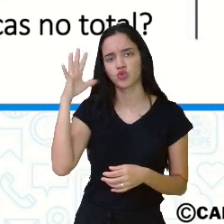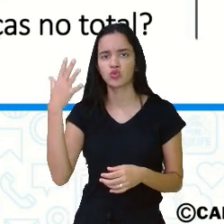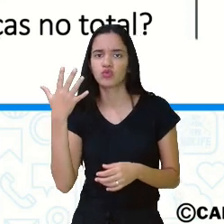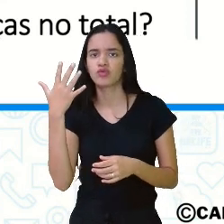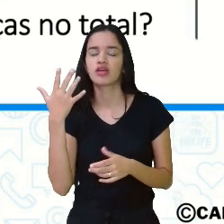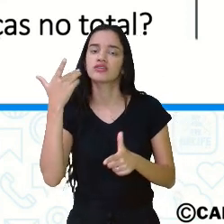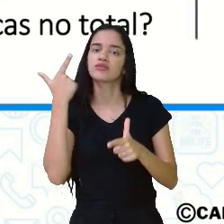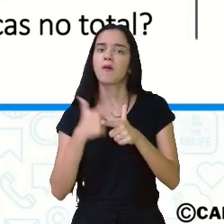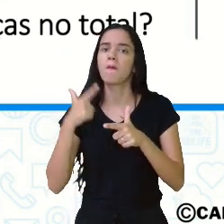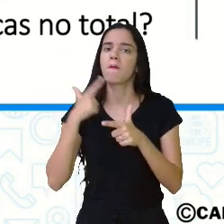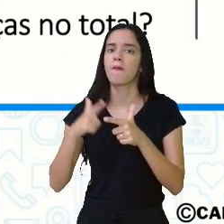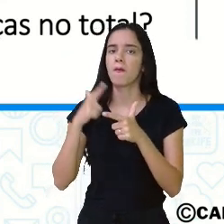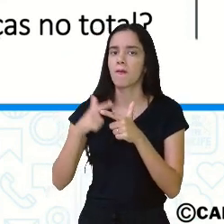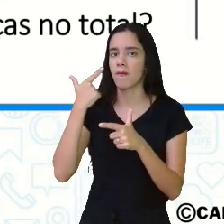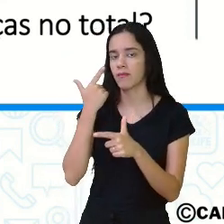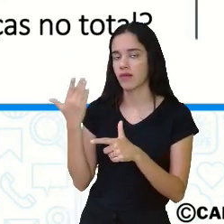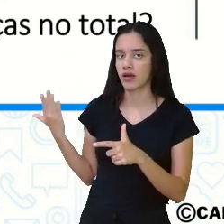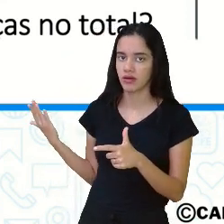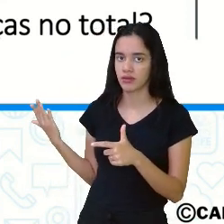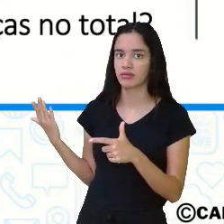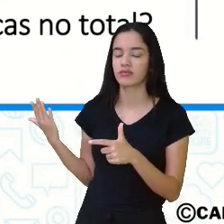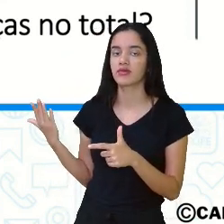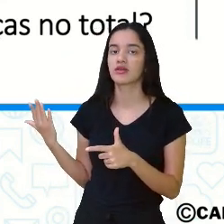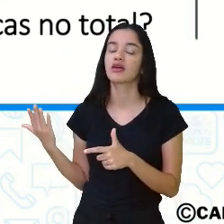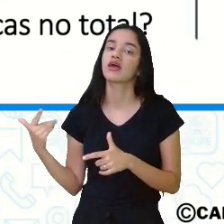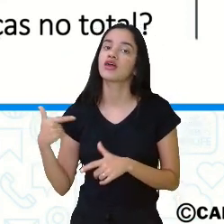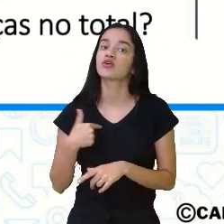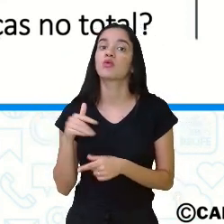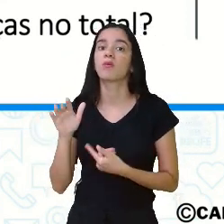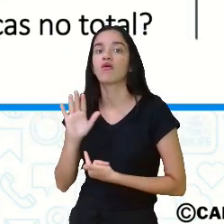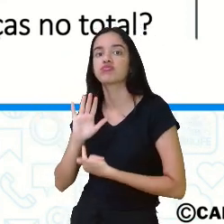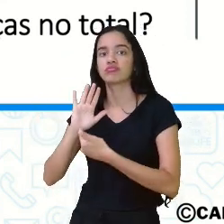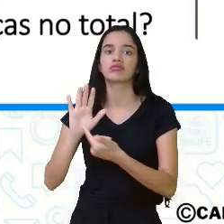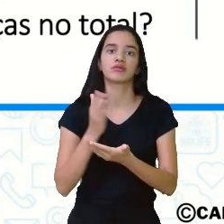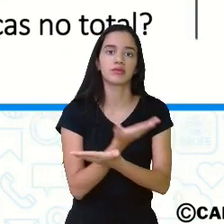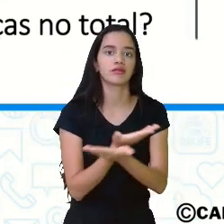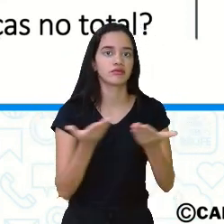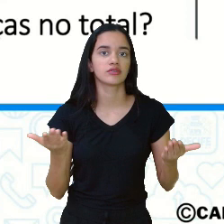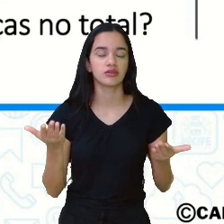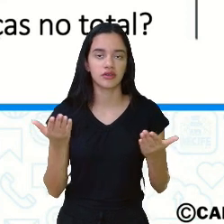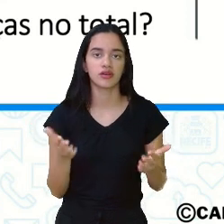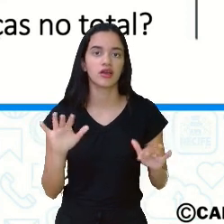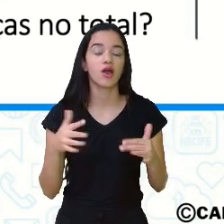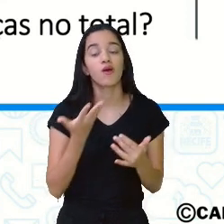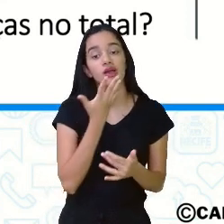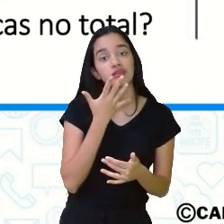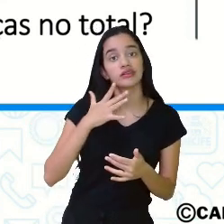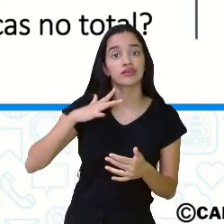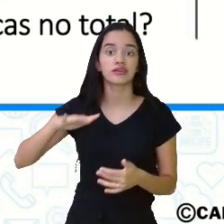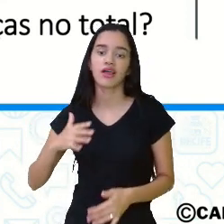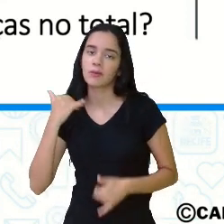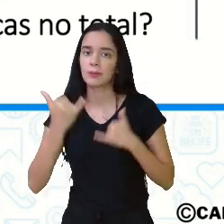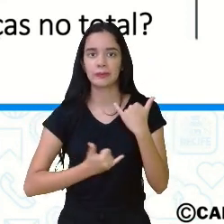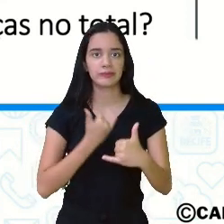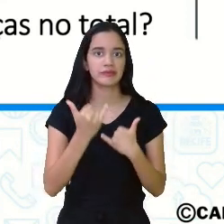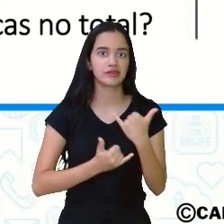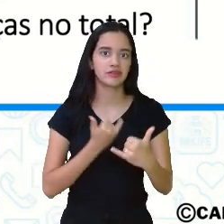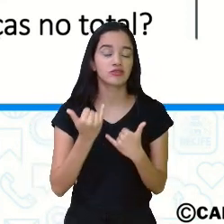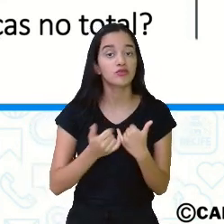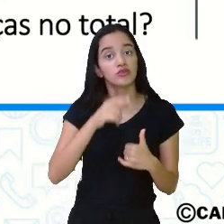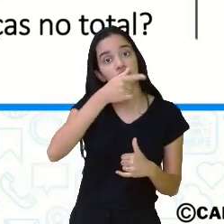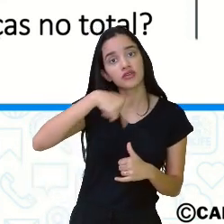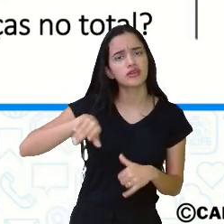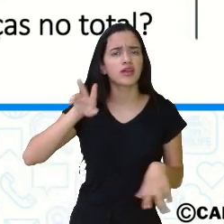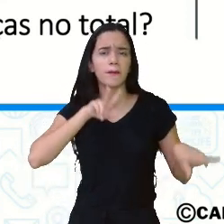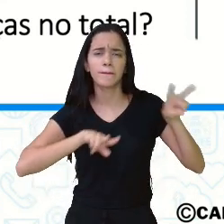essa questãozinha aí, essa situação, problema aí que eu estou trazendo aí para vocês. Quantas crianças estavam brincando? Aí vocês vão